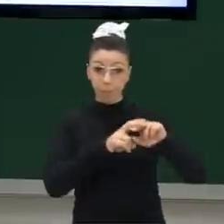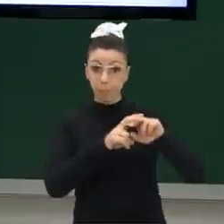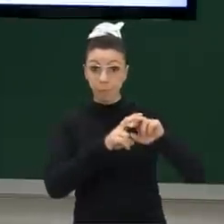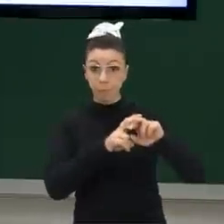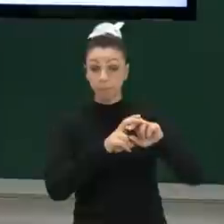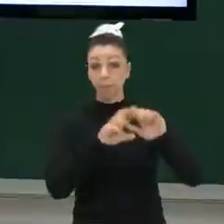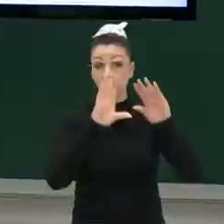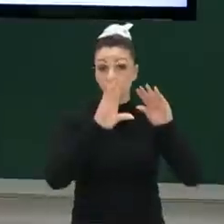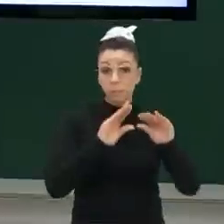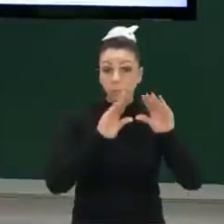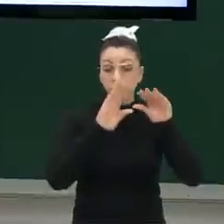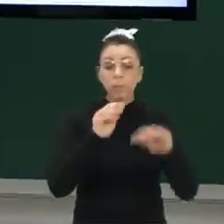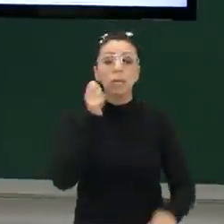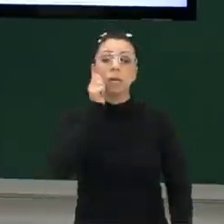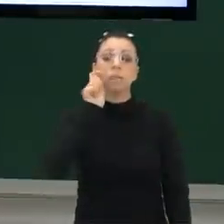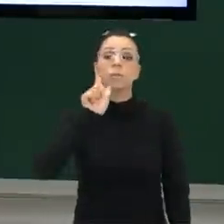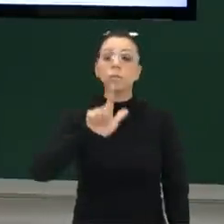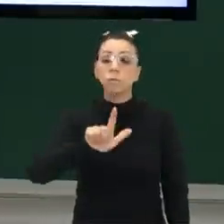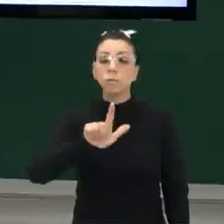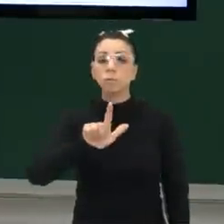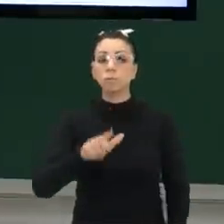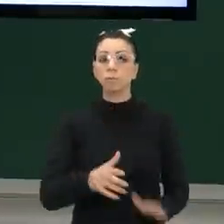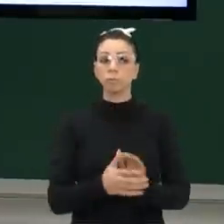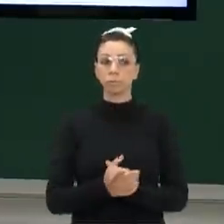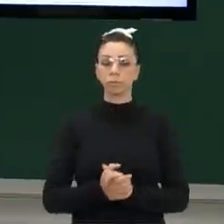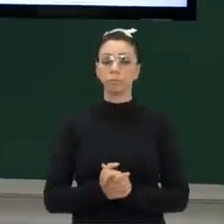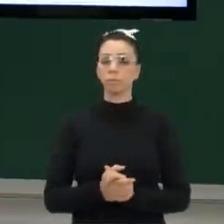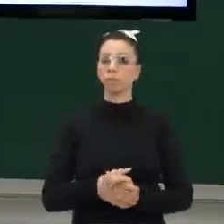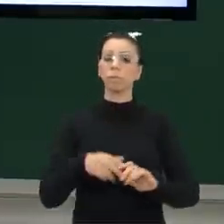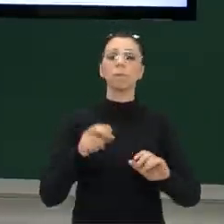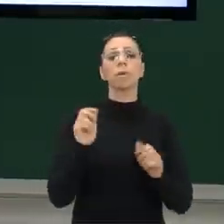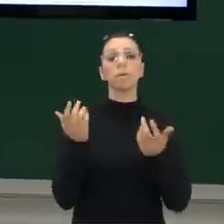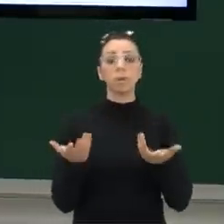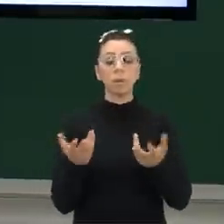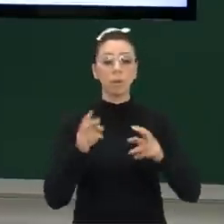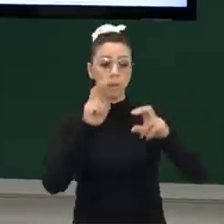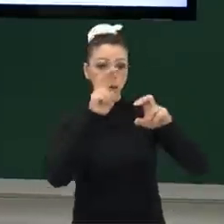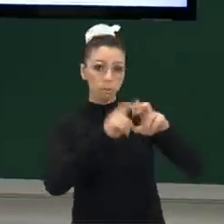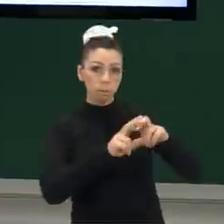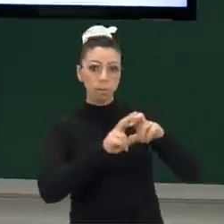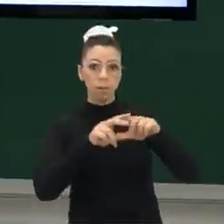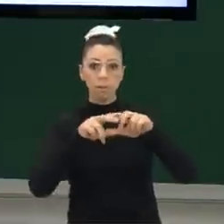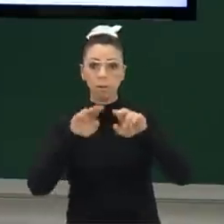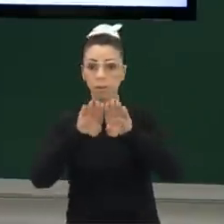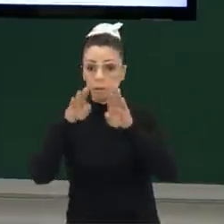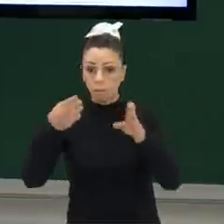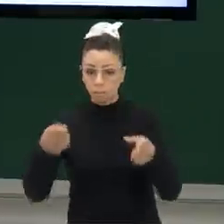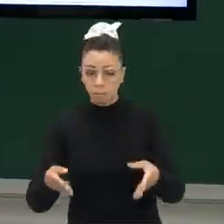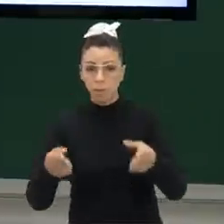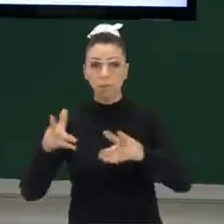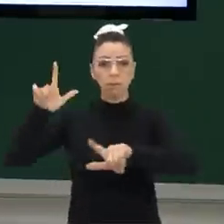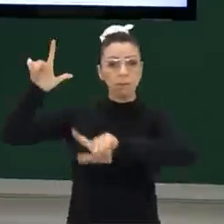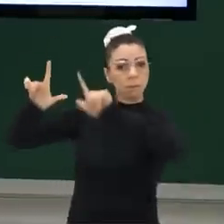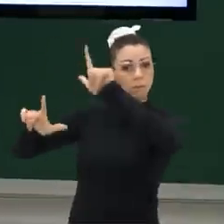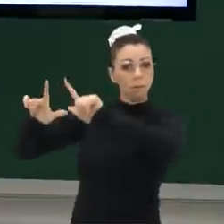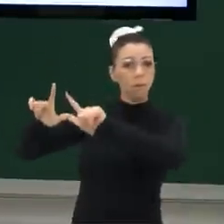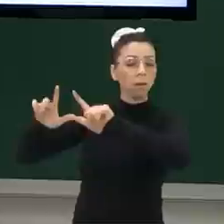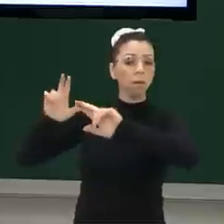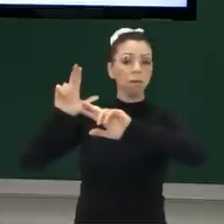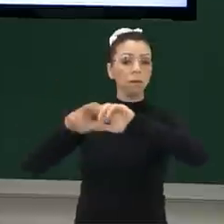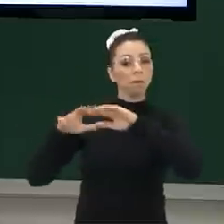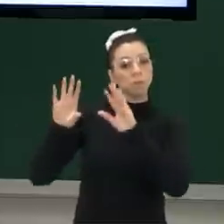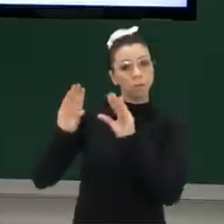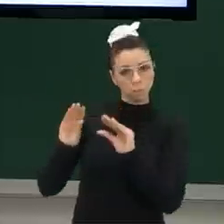azul. Então, as mobílias citadas foram cadeiras, mesa, TV e sofá. Tudo certo aí